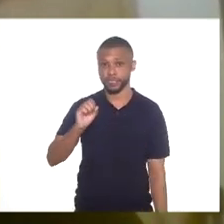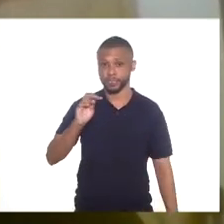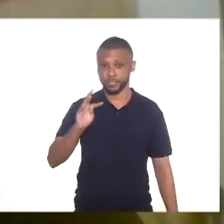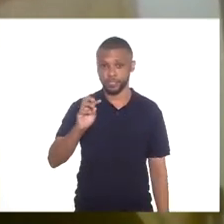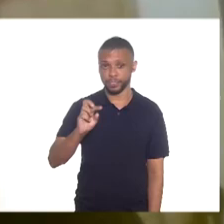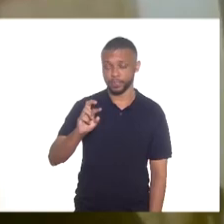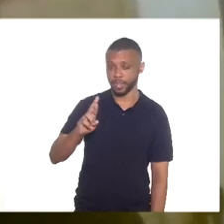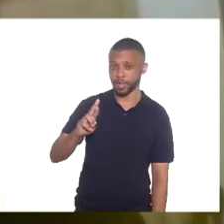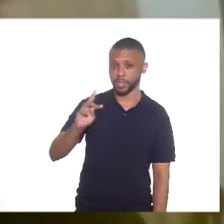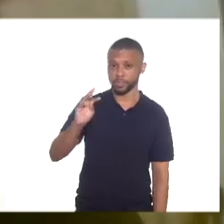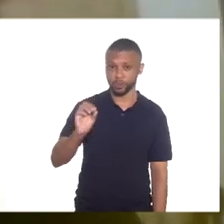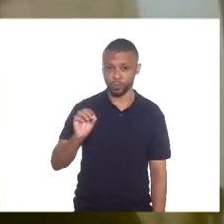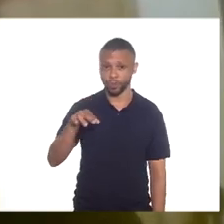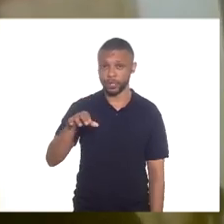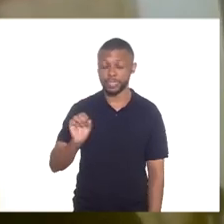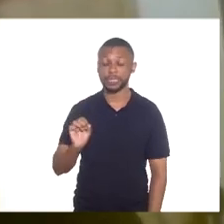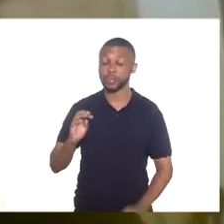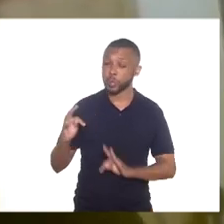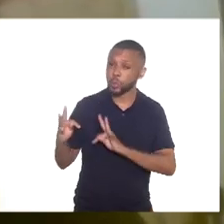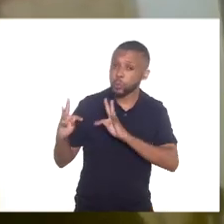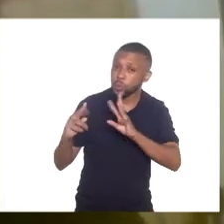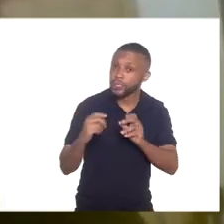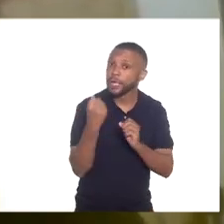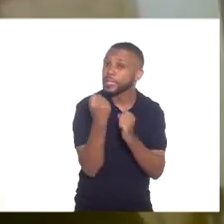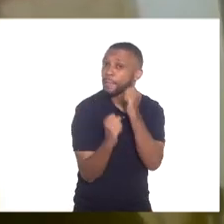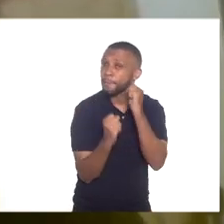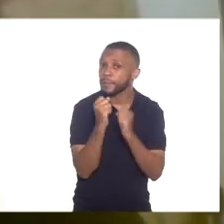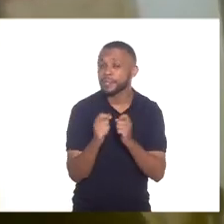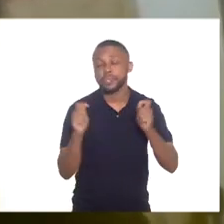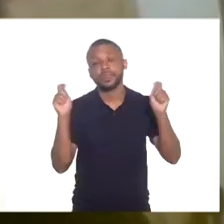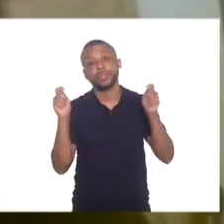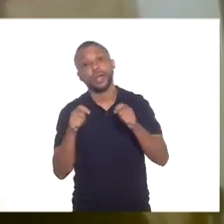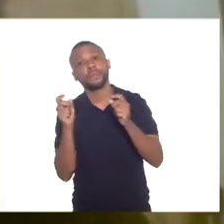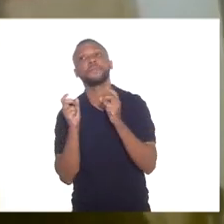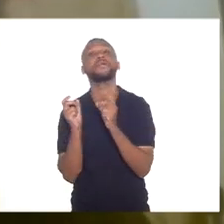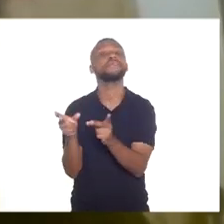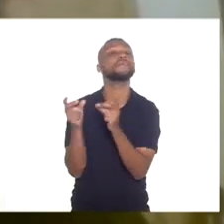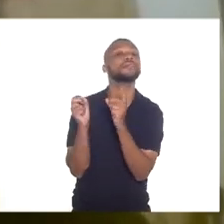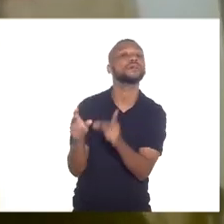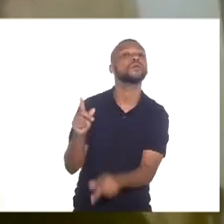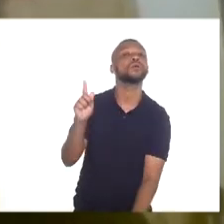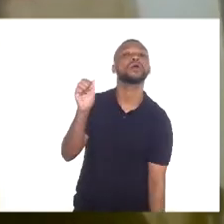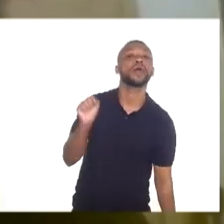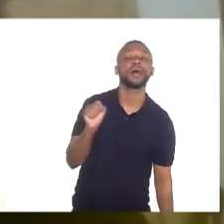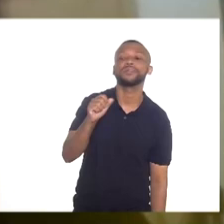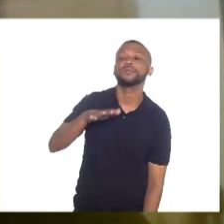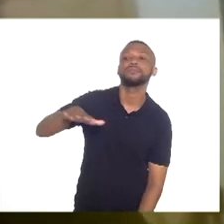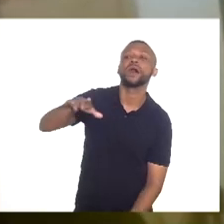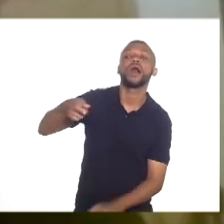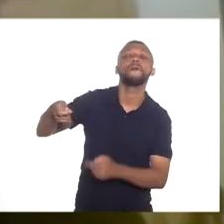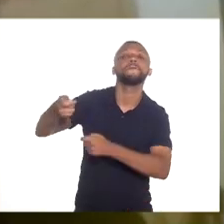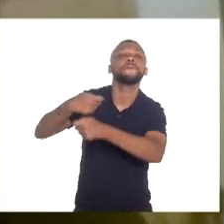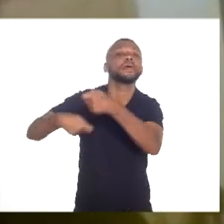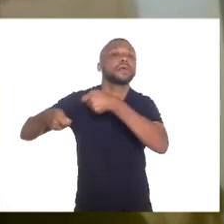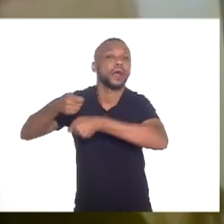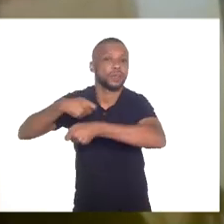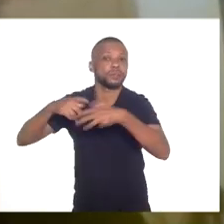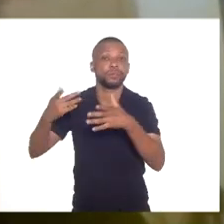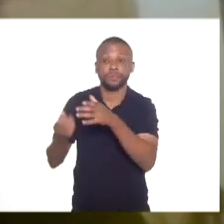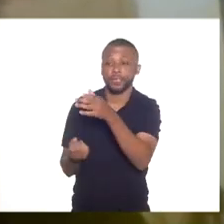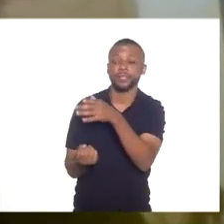mundo vai poder vender o seu gás para o mercado. Né? Então, isso aí vai criar